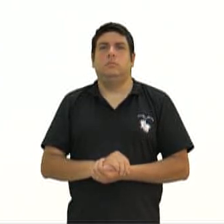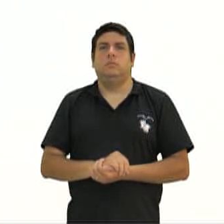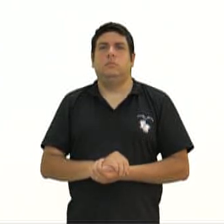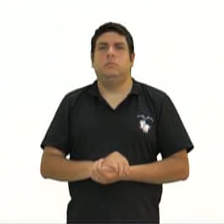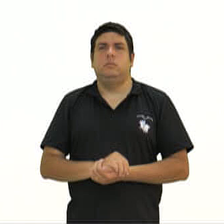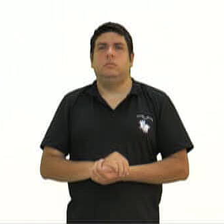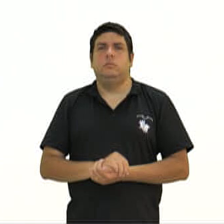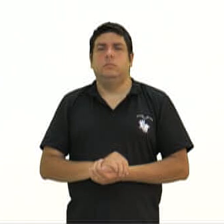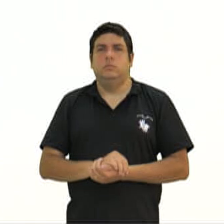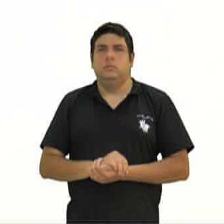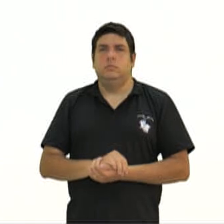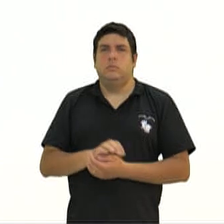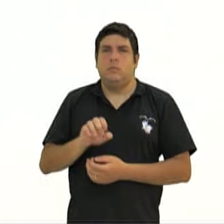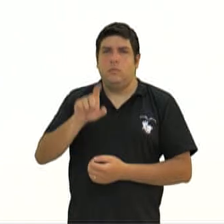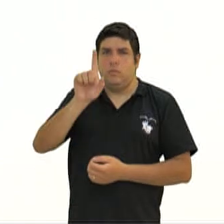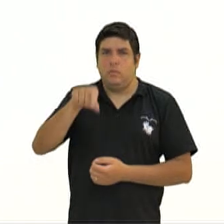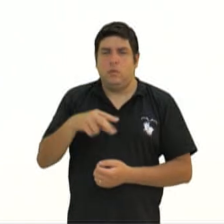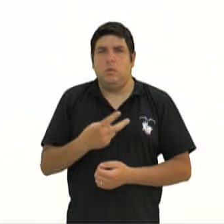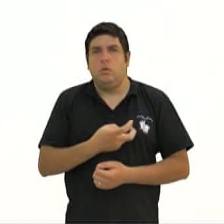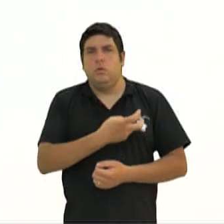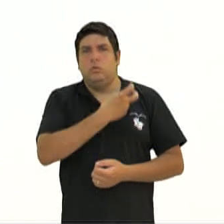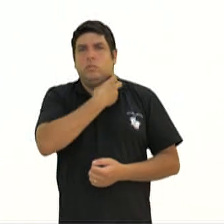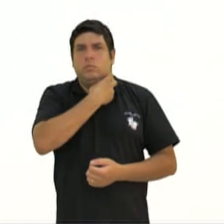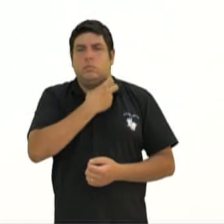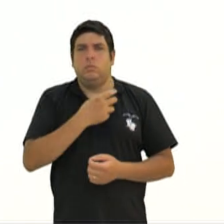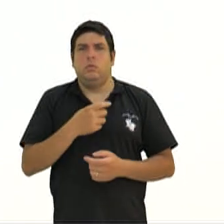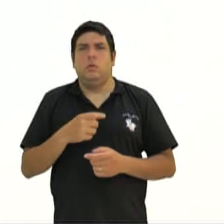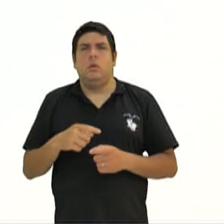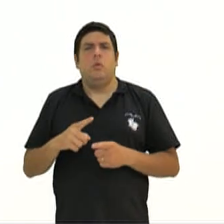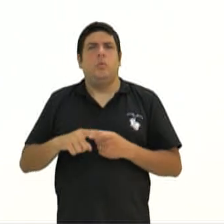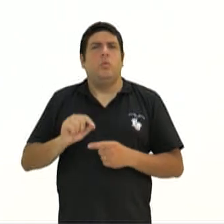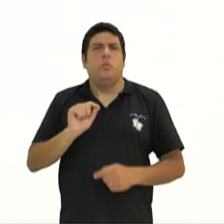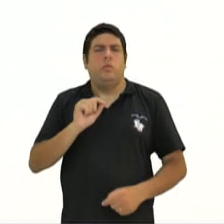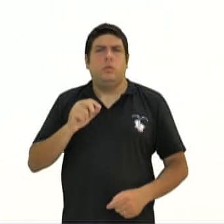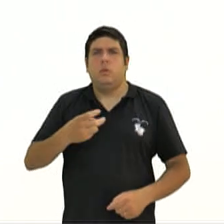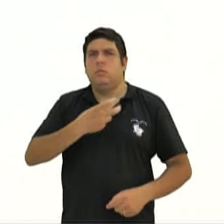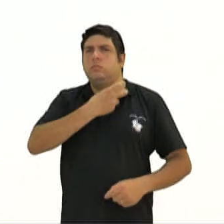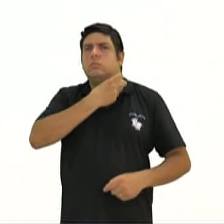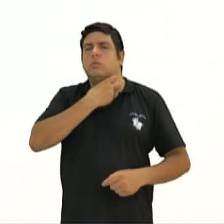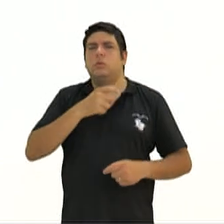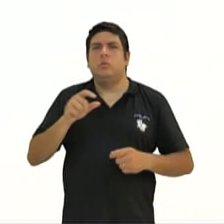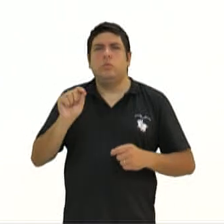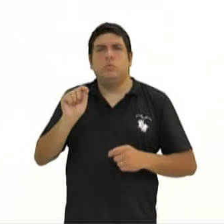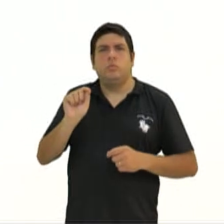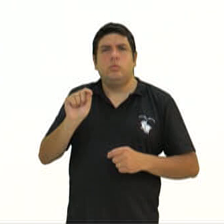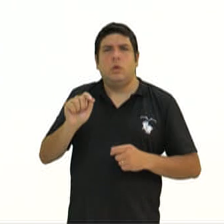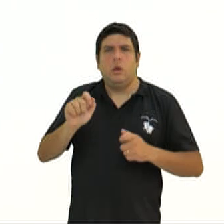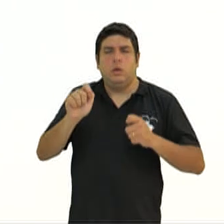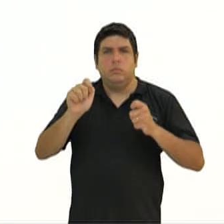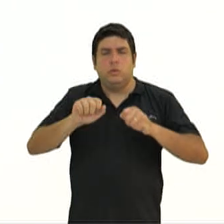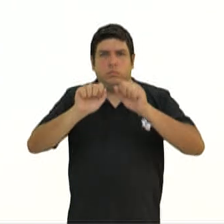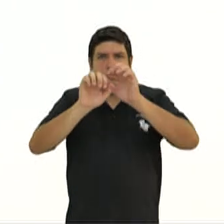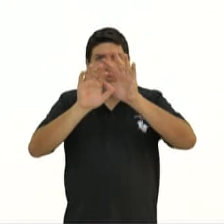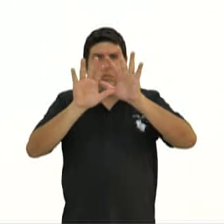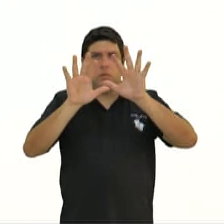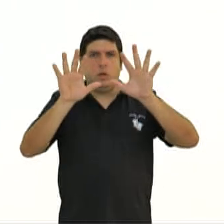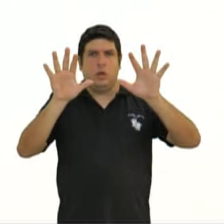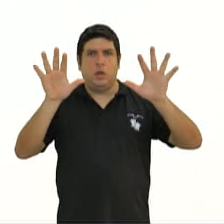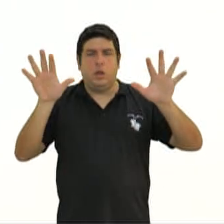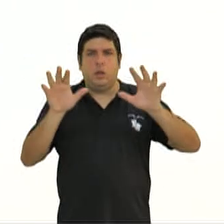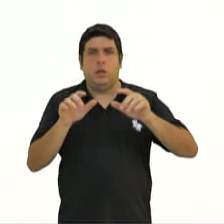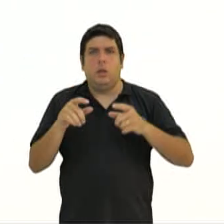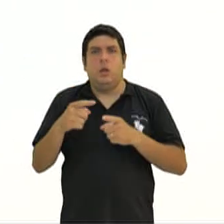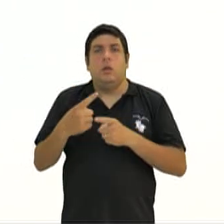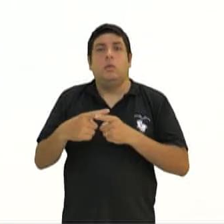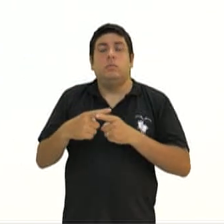é o morcego, bat, que ele simboliza a clarividência. Porque a gente sabe que esse animal, ele